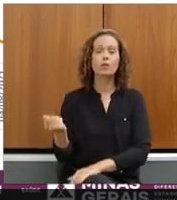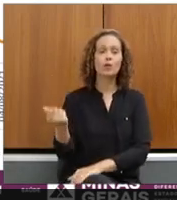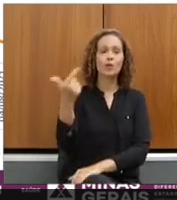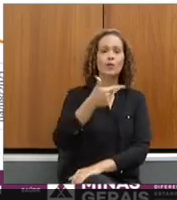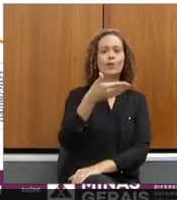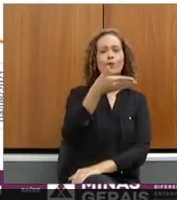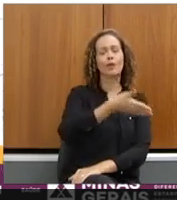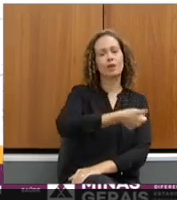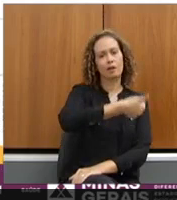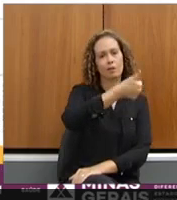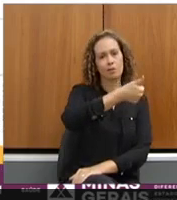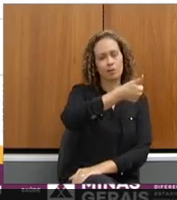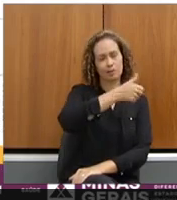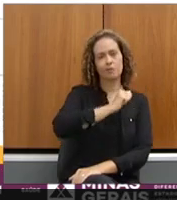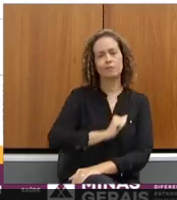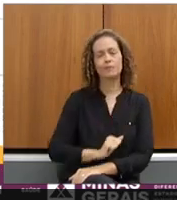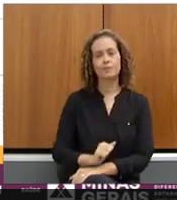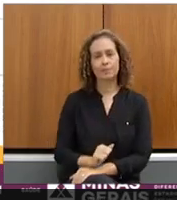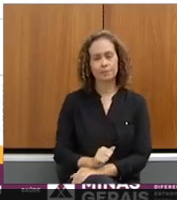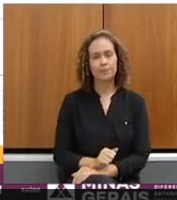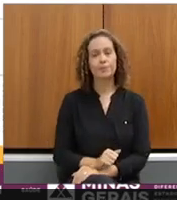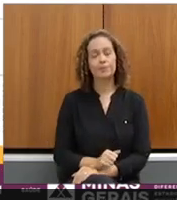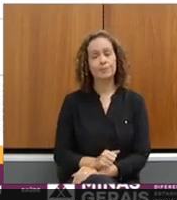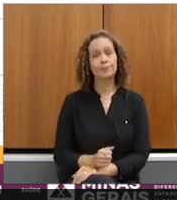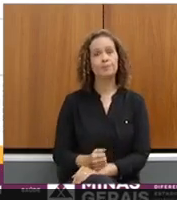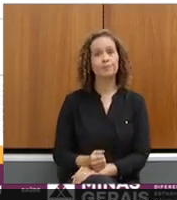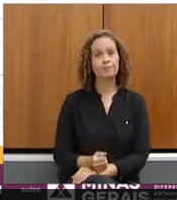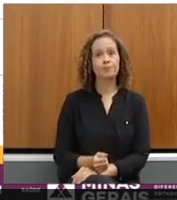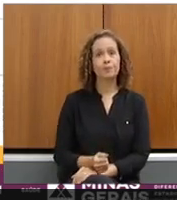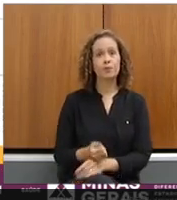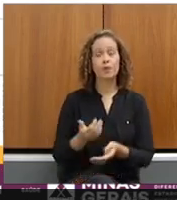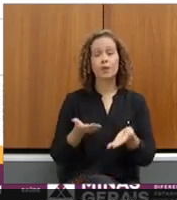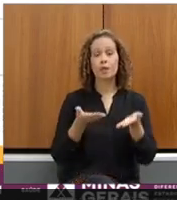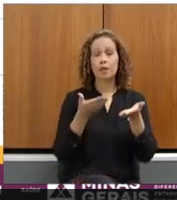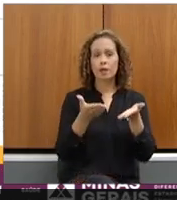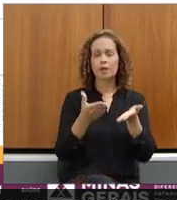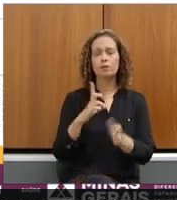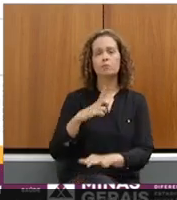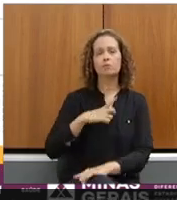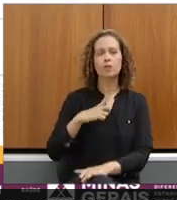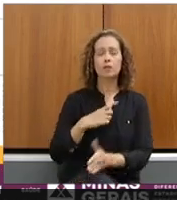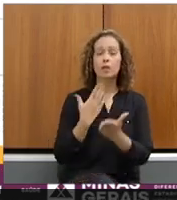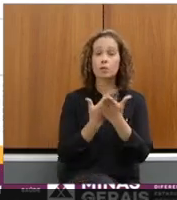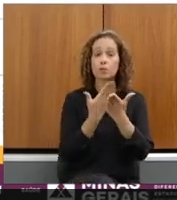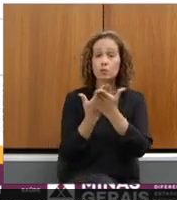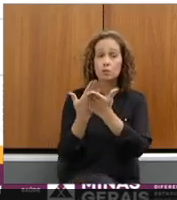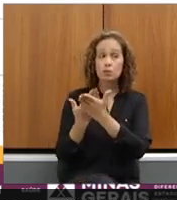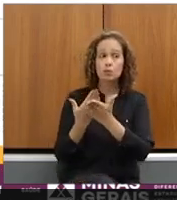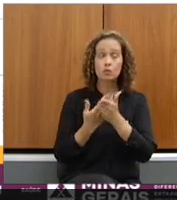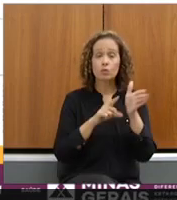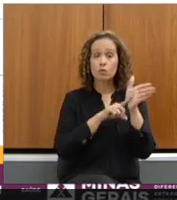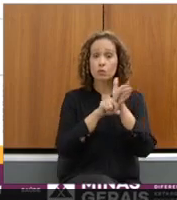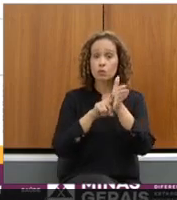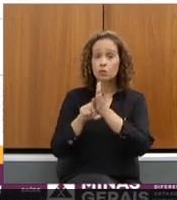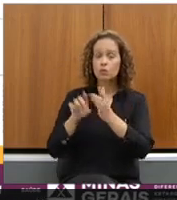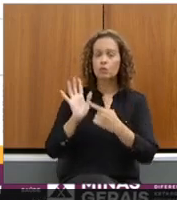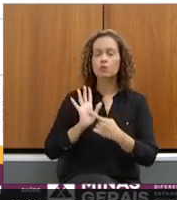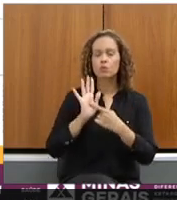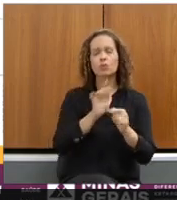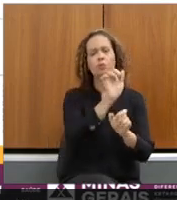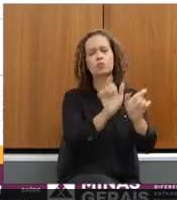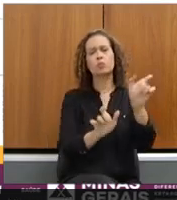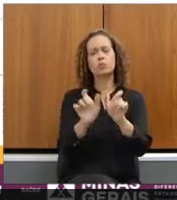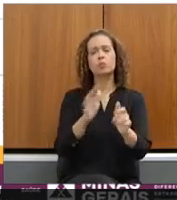foi a primeira Sepa é essa daqui é o que nós temos de estudo projetando os óbitos